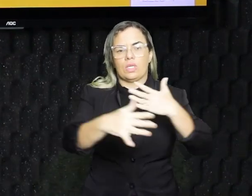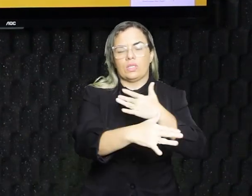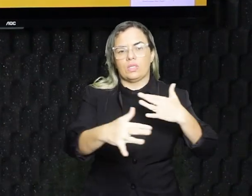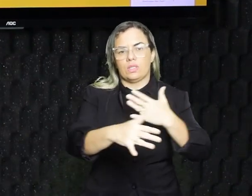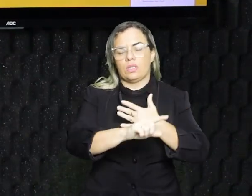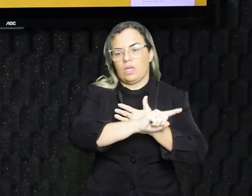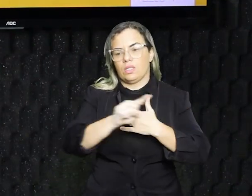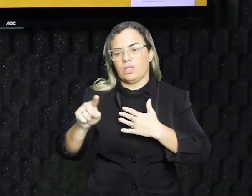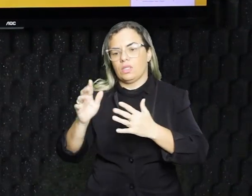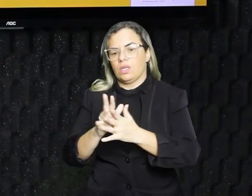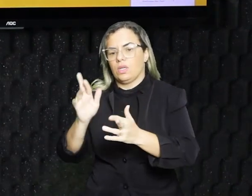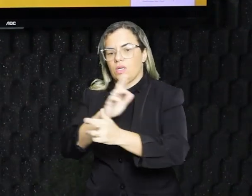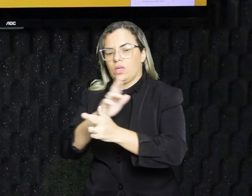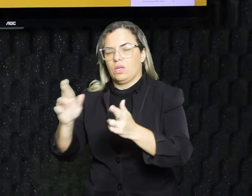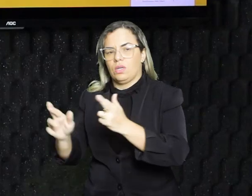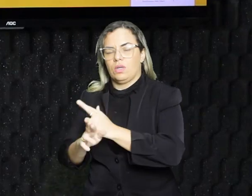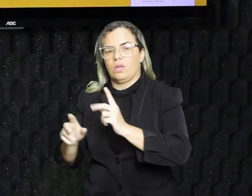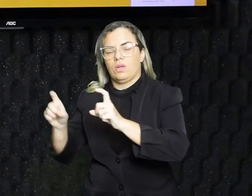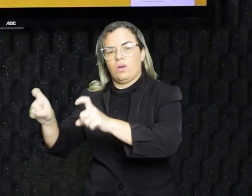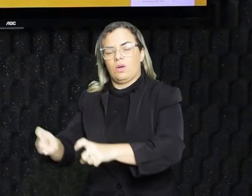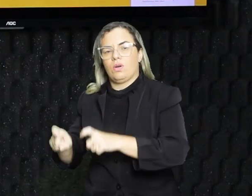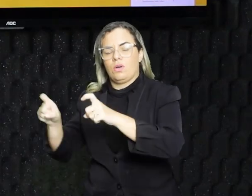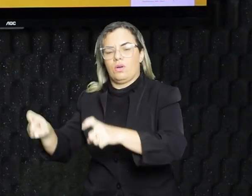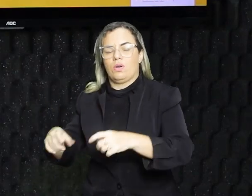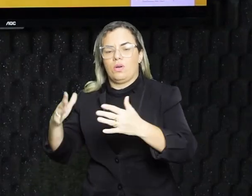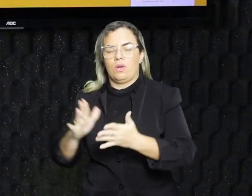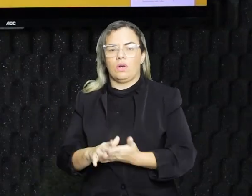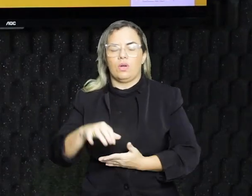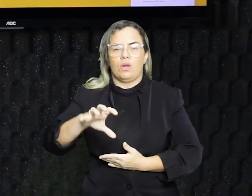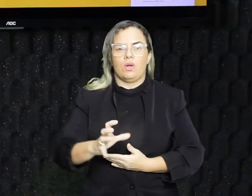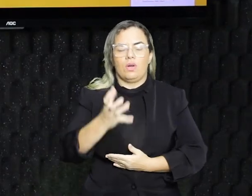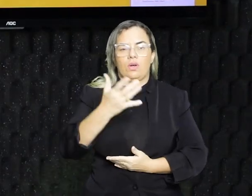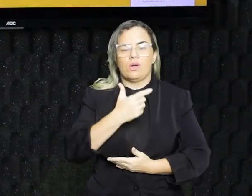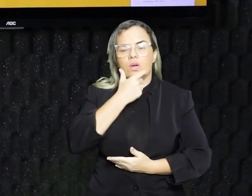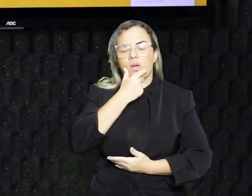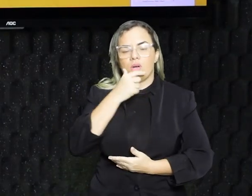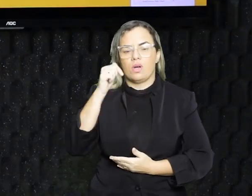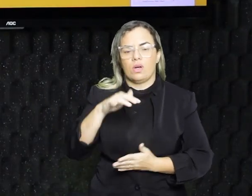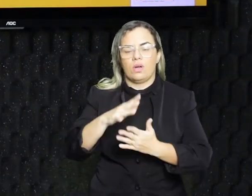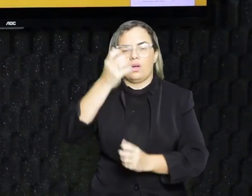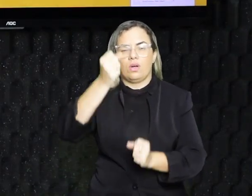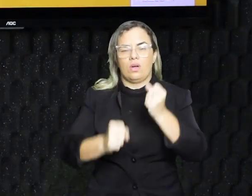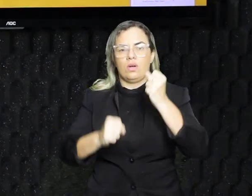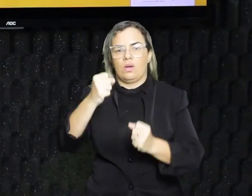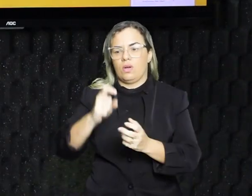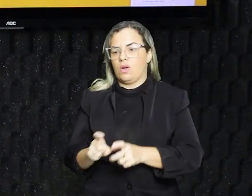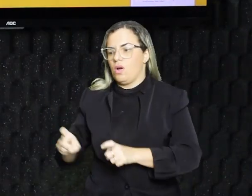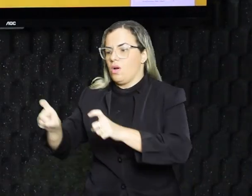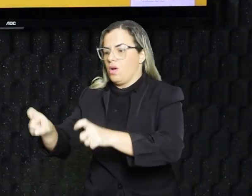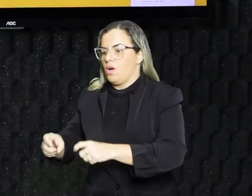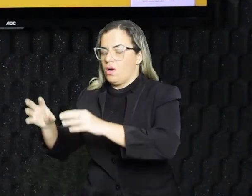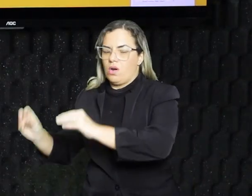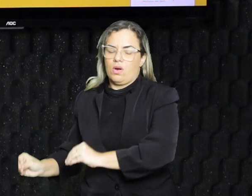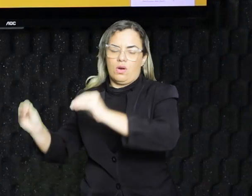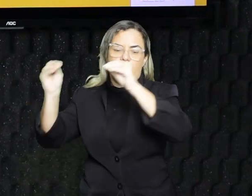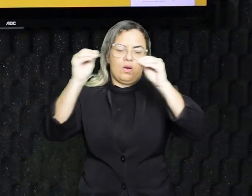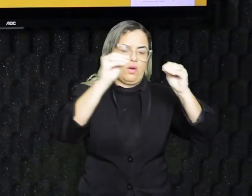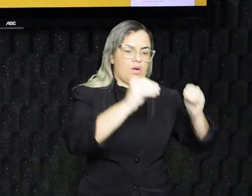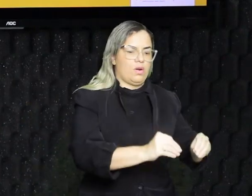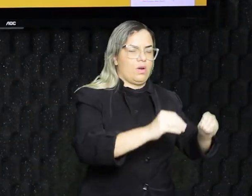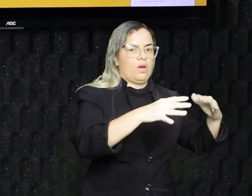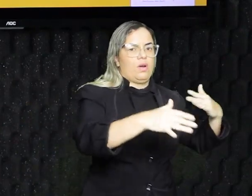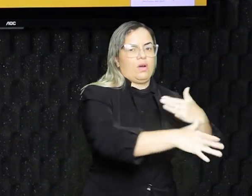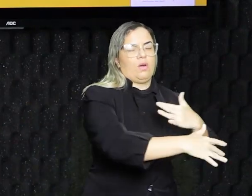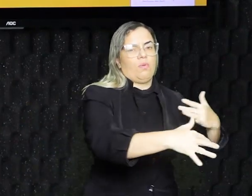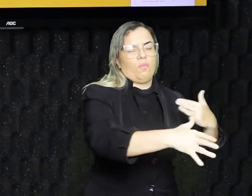na Inglaterra. Nós tivemos, com o processo de industrialização, pessoas se deslocando do espaço rural, do campo, em direção ao espaço urbano, às